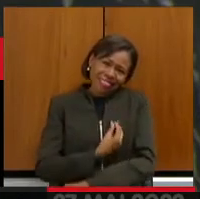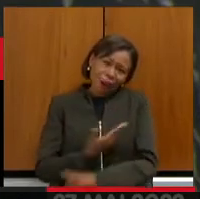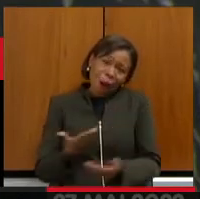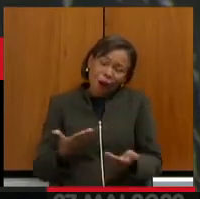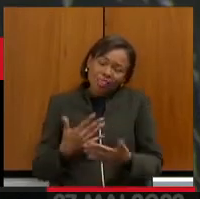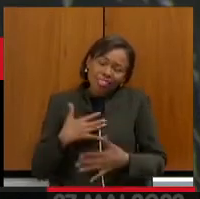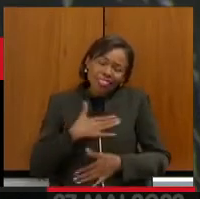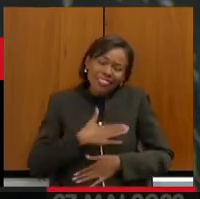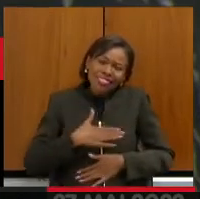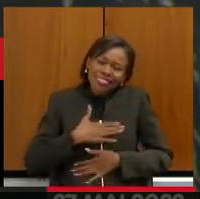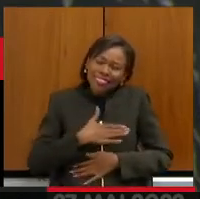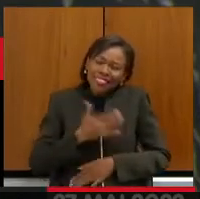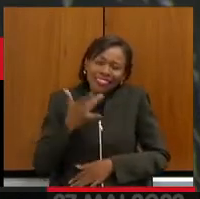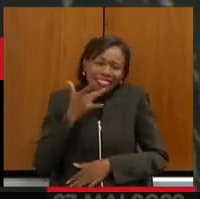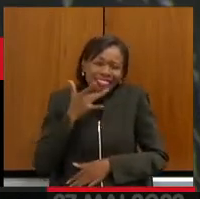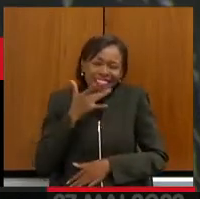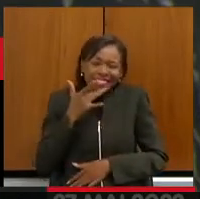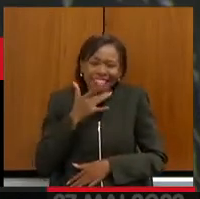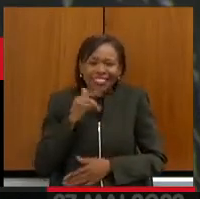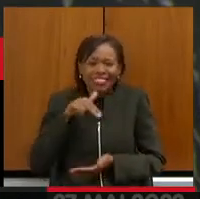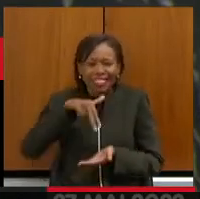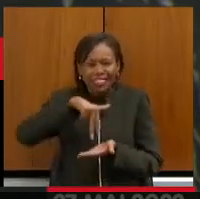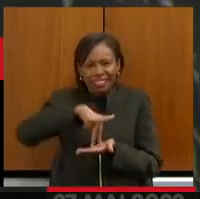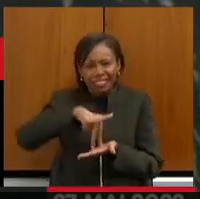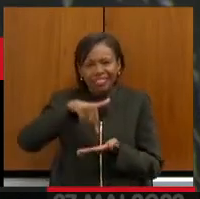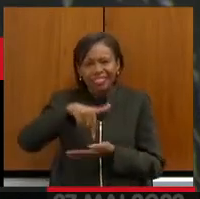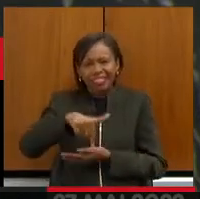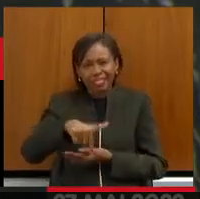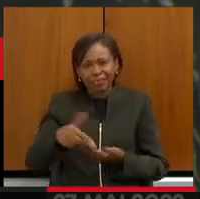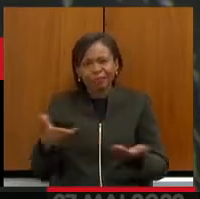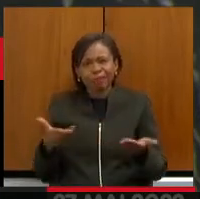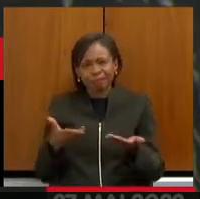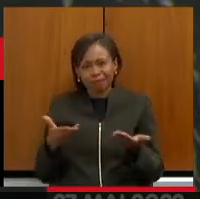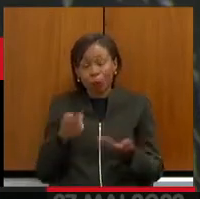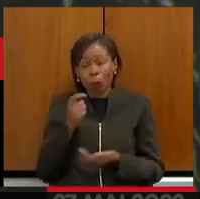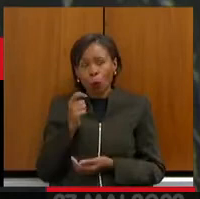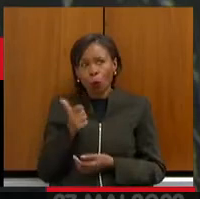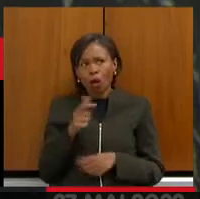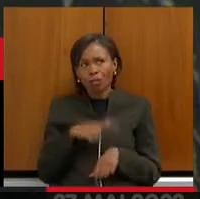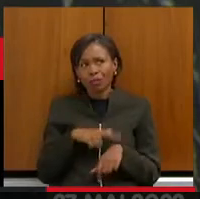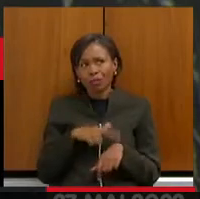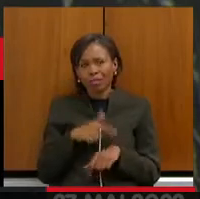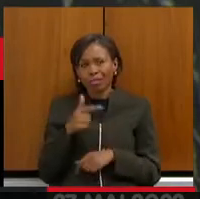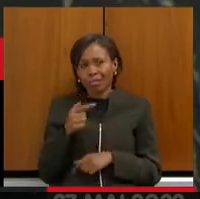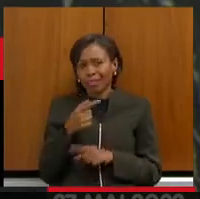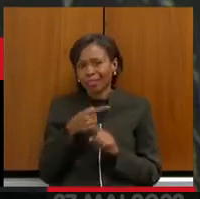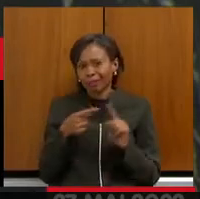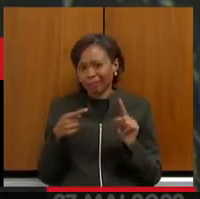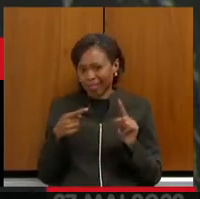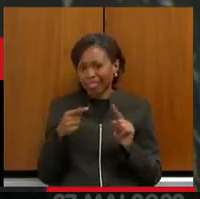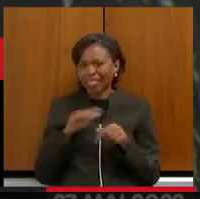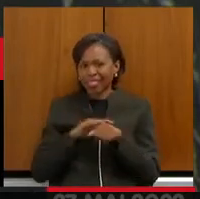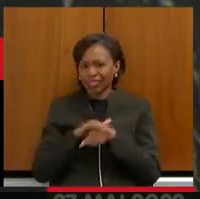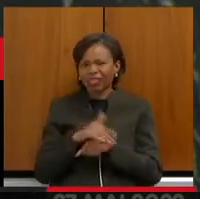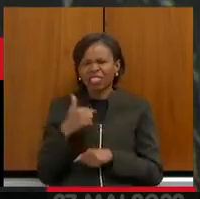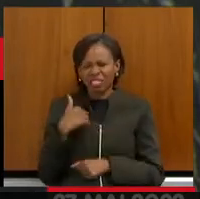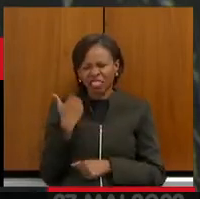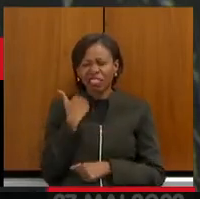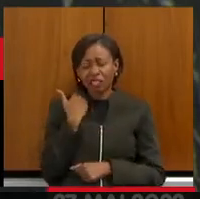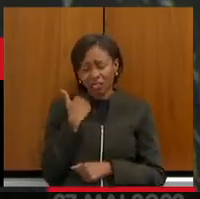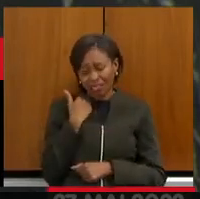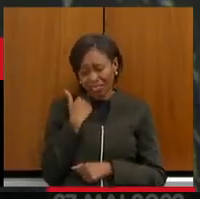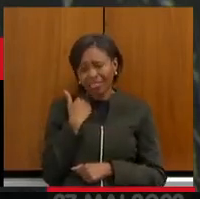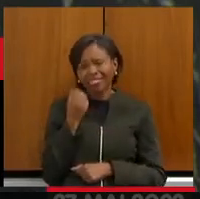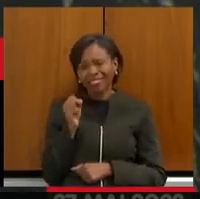gente Que honra que delícia né tá nessa casa há quase aí né quase 7:30 da noite tô cansada